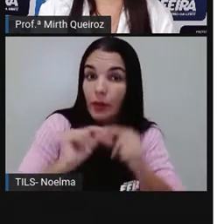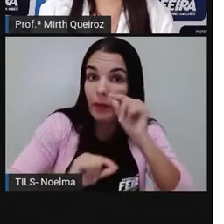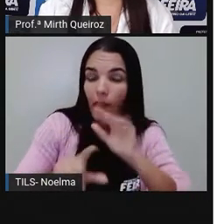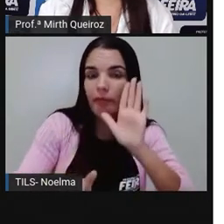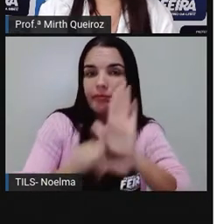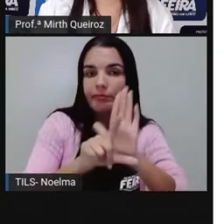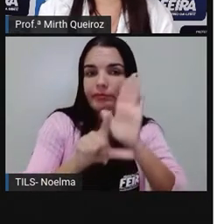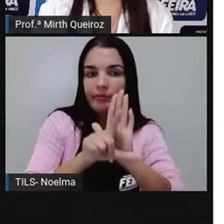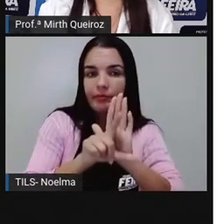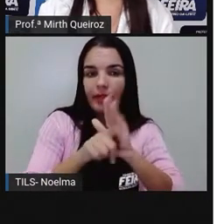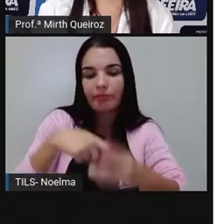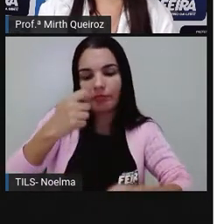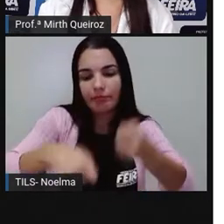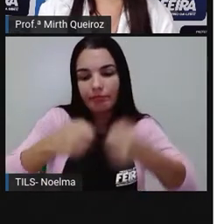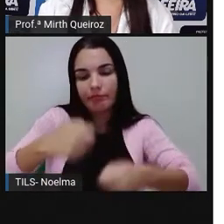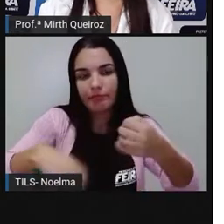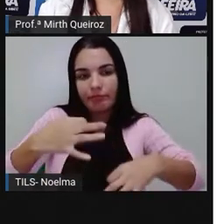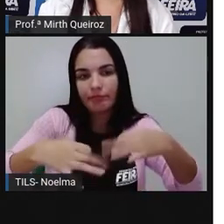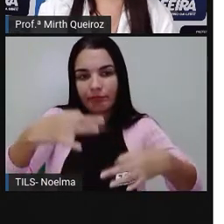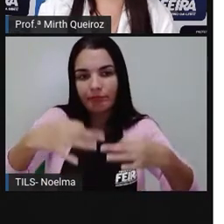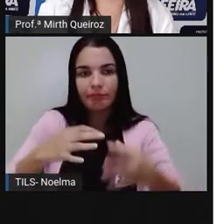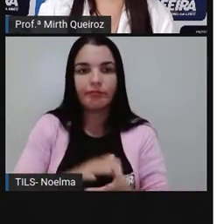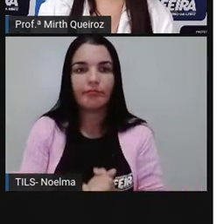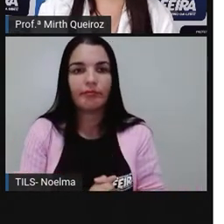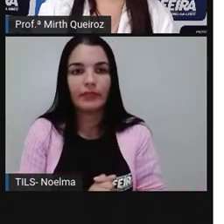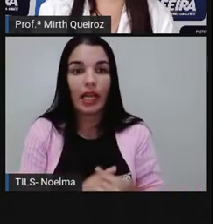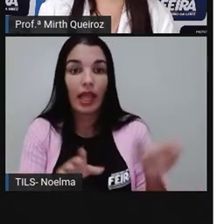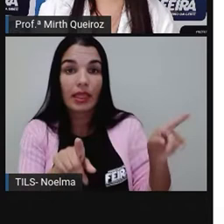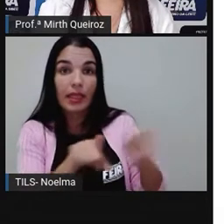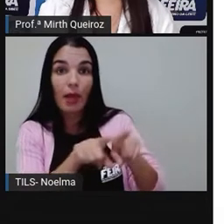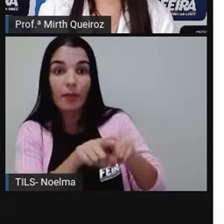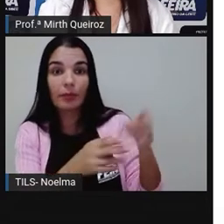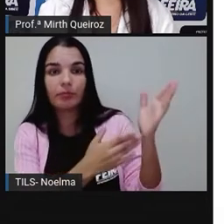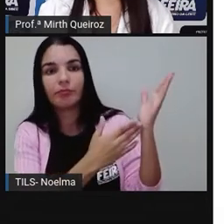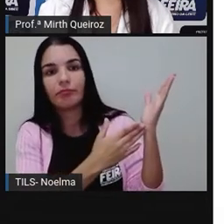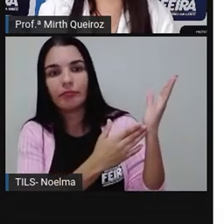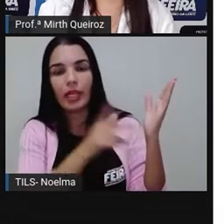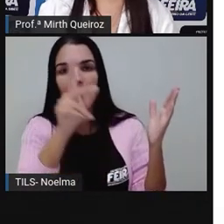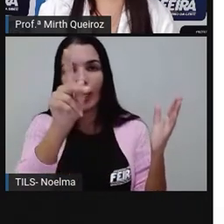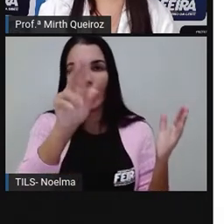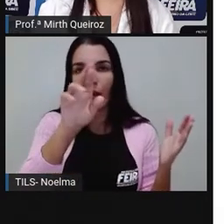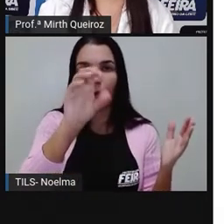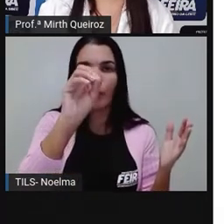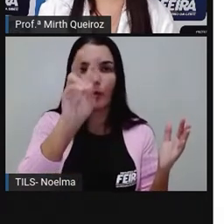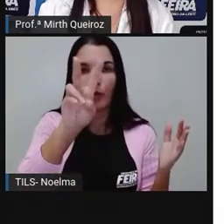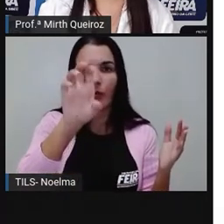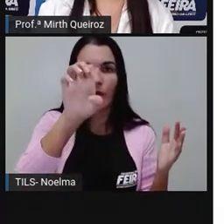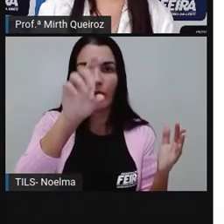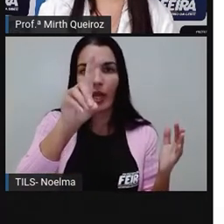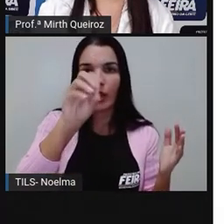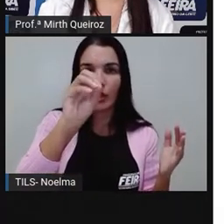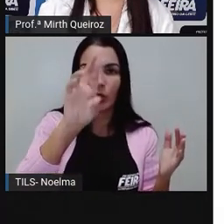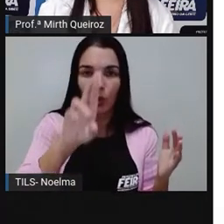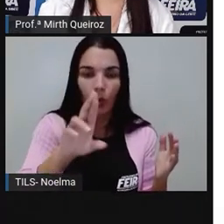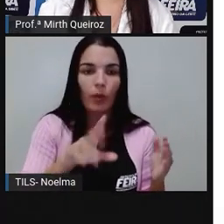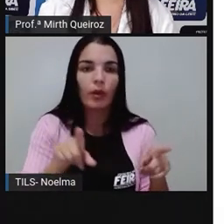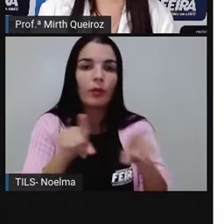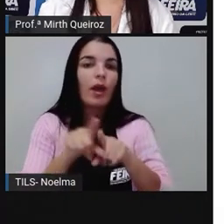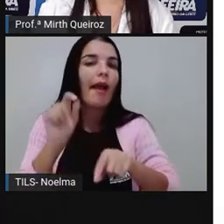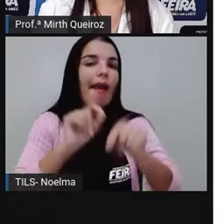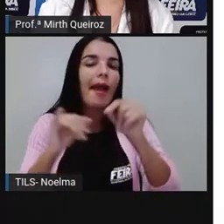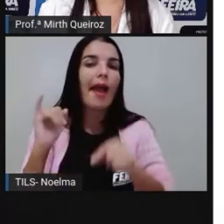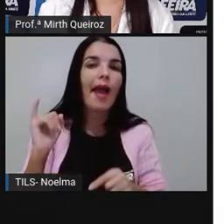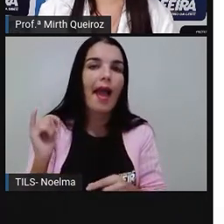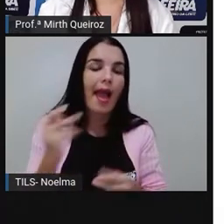pelas questões jurídicas, o ouvidor-mor. Tínhamos o provedor-mor, que era responsável pela arrecadação